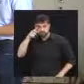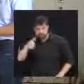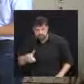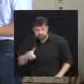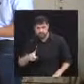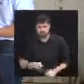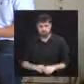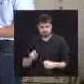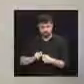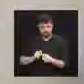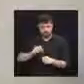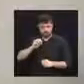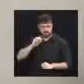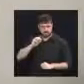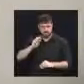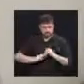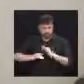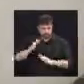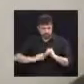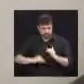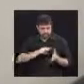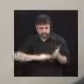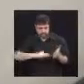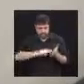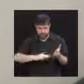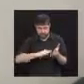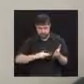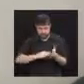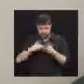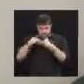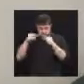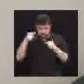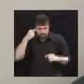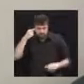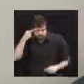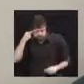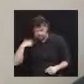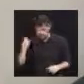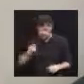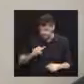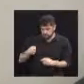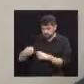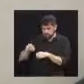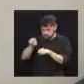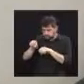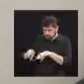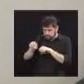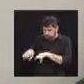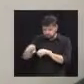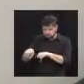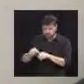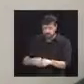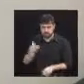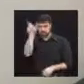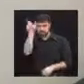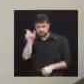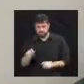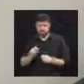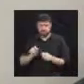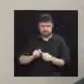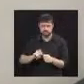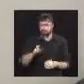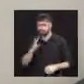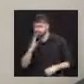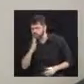de Yamamoto é que nós ensinamos os médicos a fazerem, e enquanto as pessoas, ele ia tirando a história